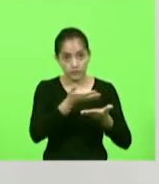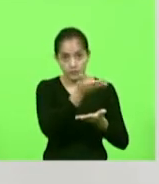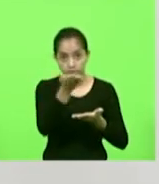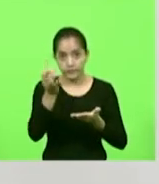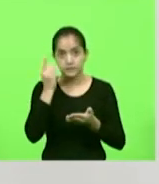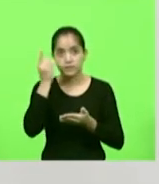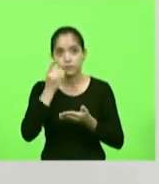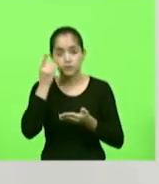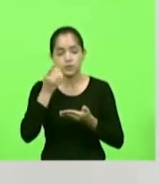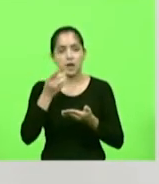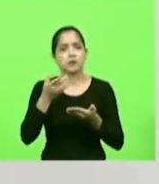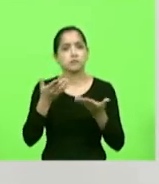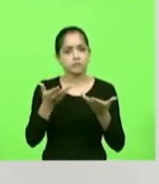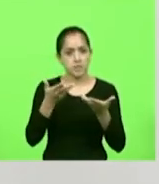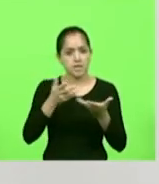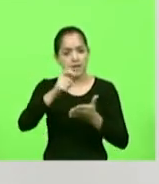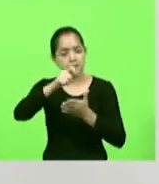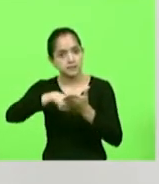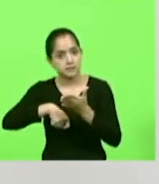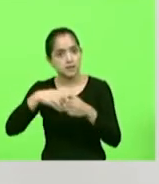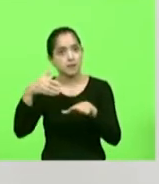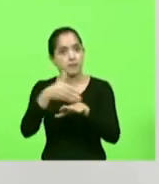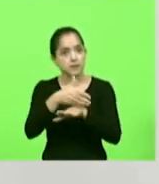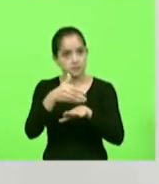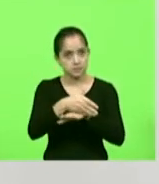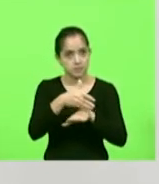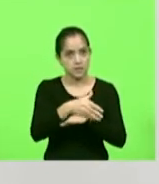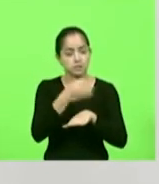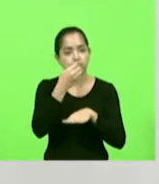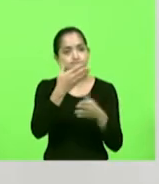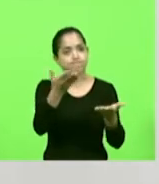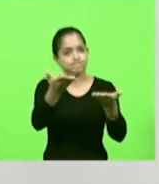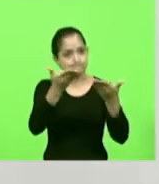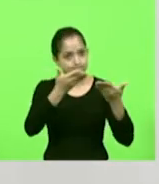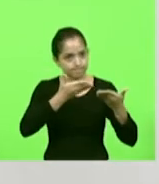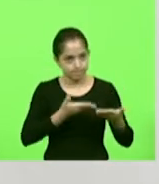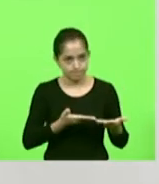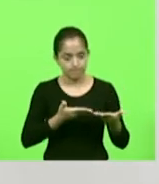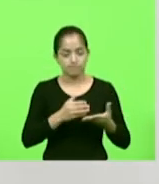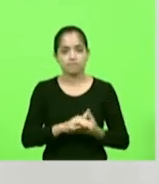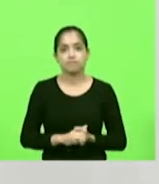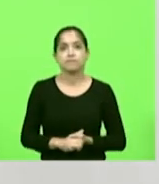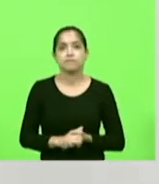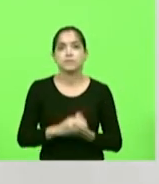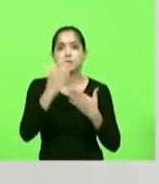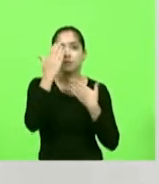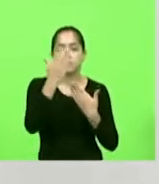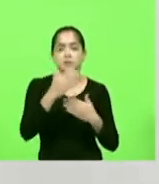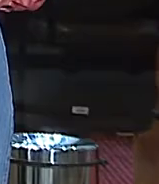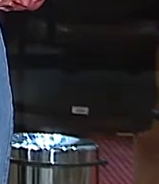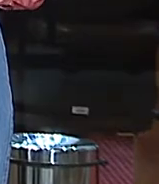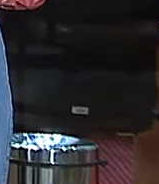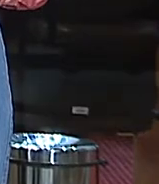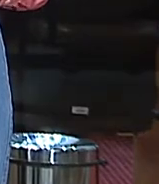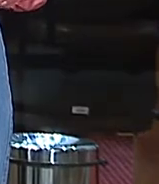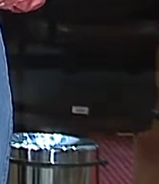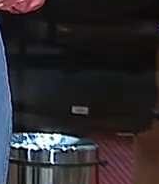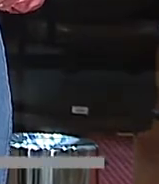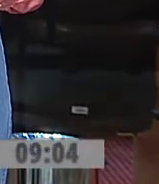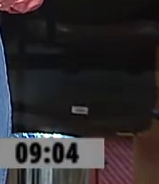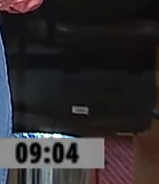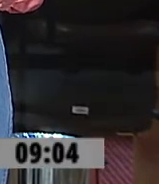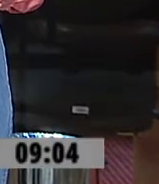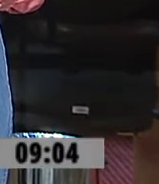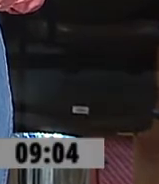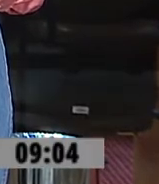deputados que queiram assinar a frente parlamentar e participar, sejam todos convidados e convocados a trabalhar. Obrigado, senhor presidente.